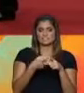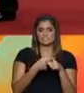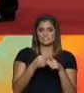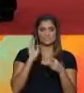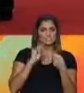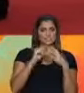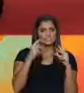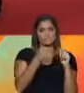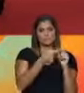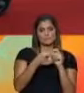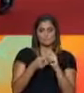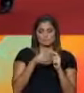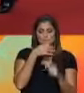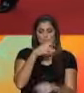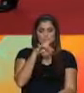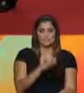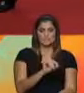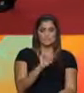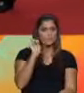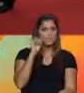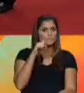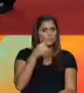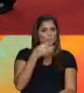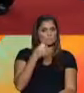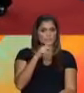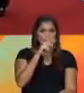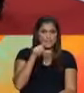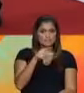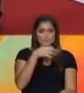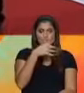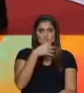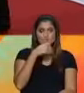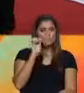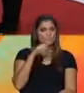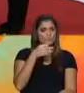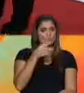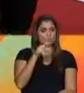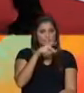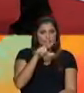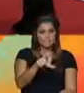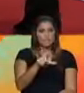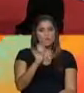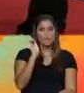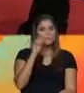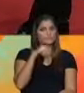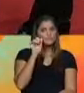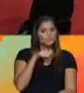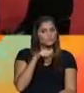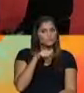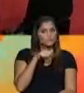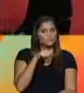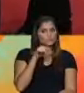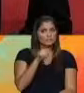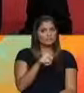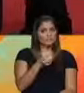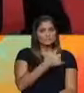câmaras vizinhas. E depois estamos do vinho de Pinhel, que é um vinho que está aí